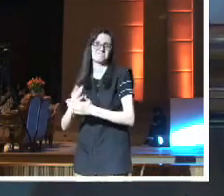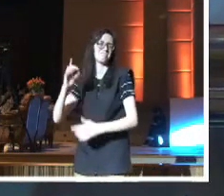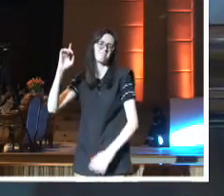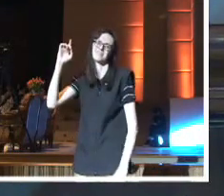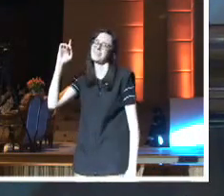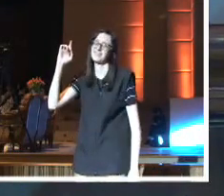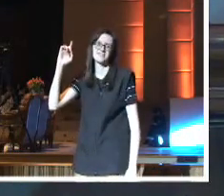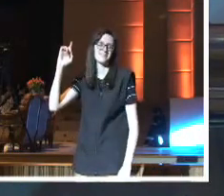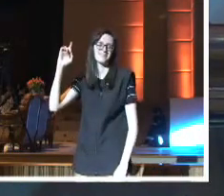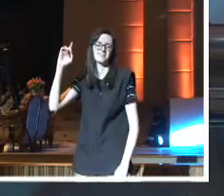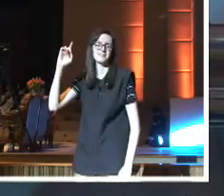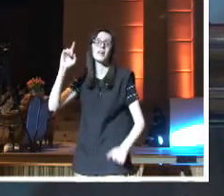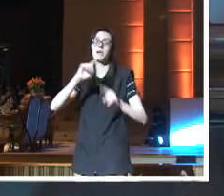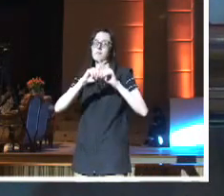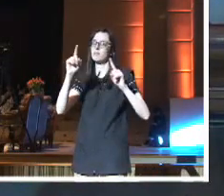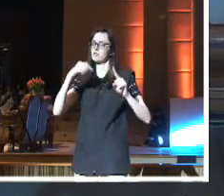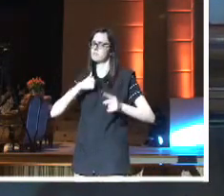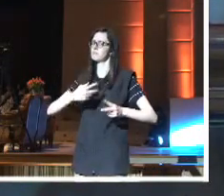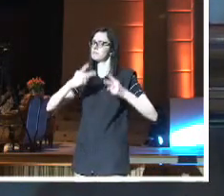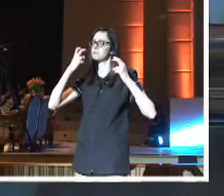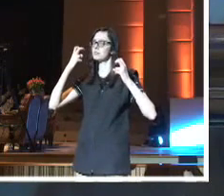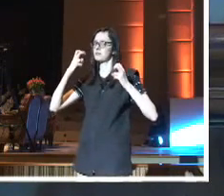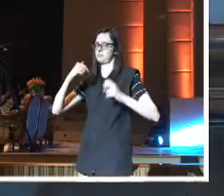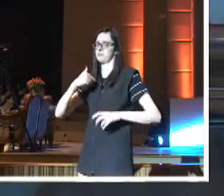que eu estou muito bem acompanhado.